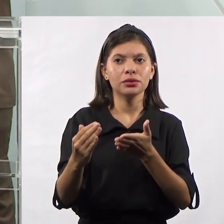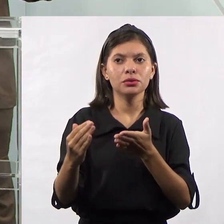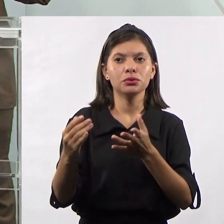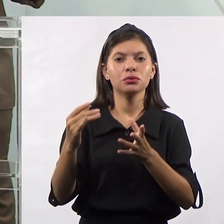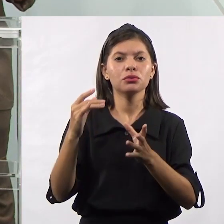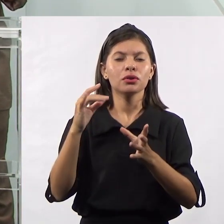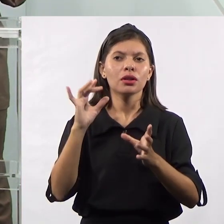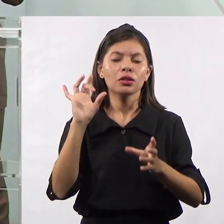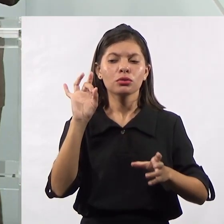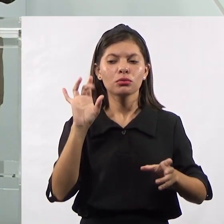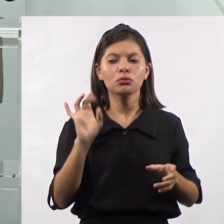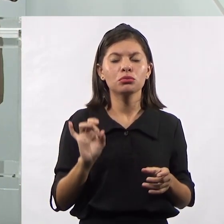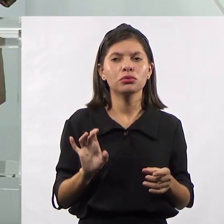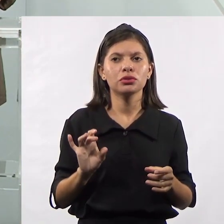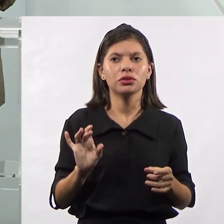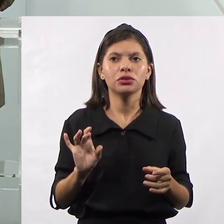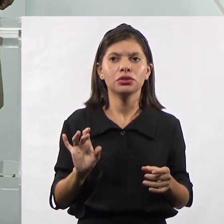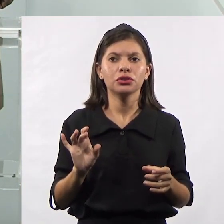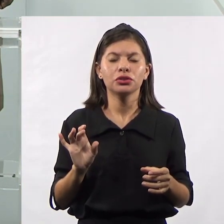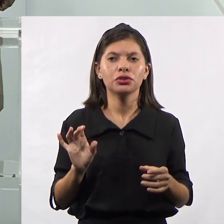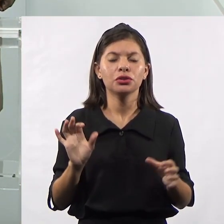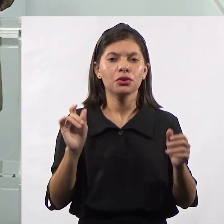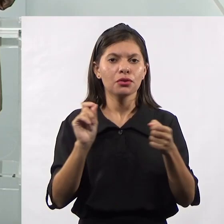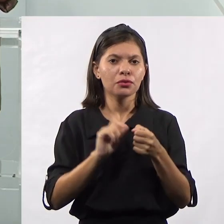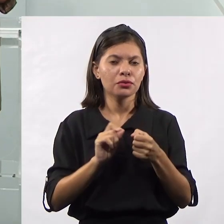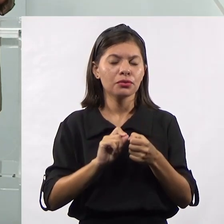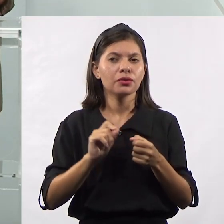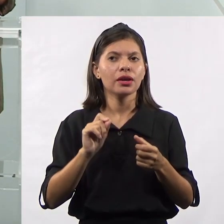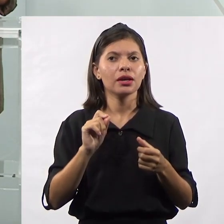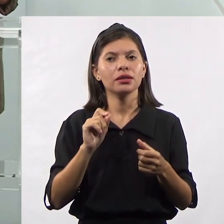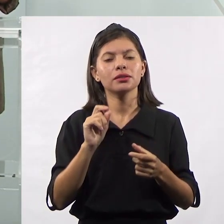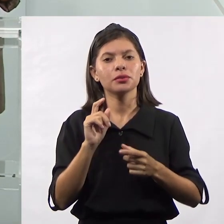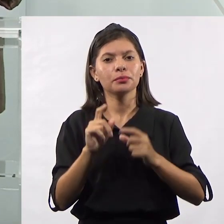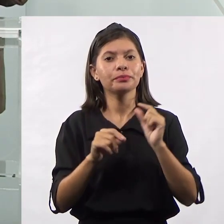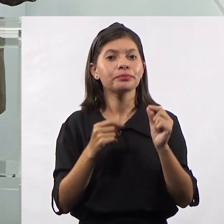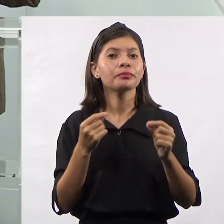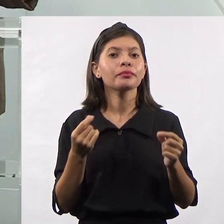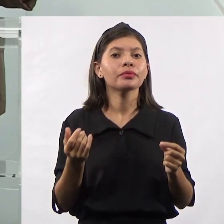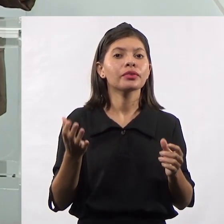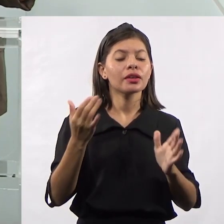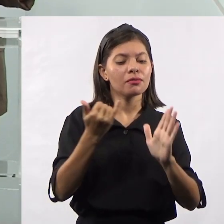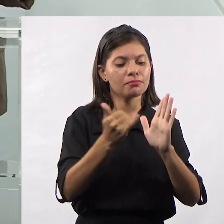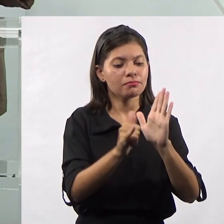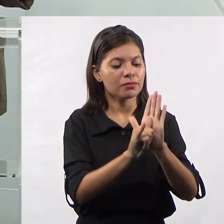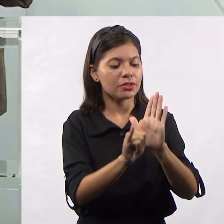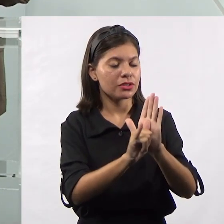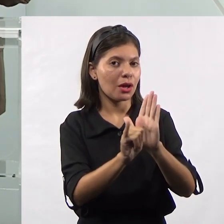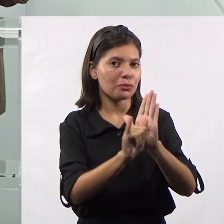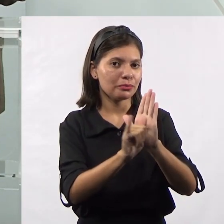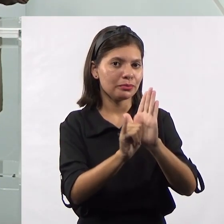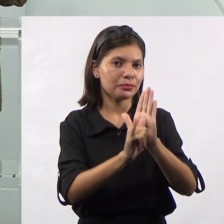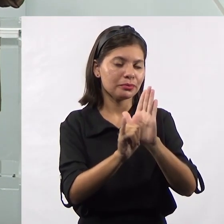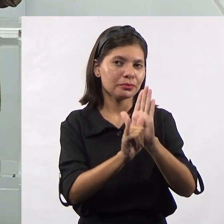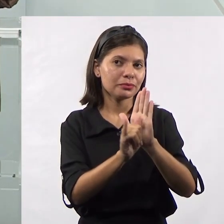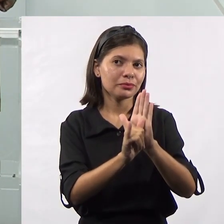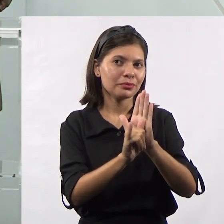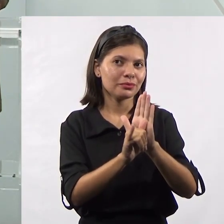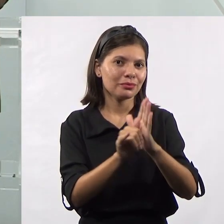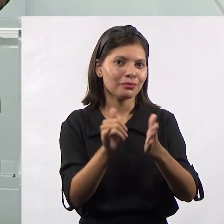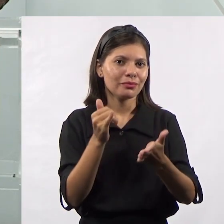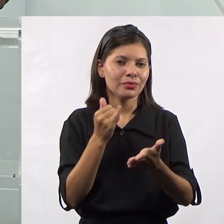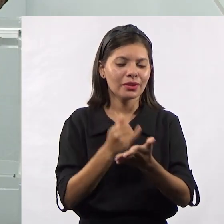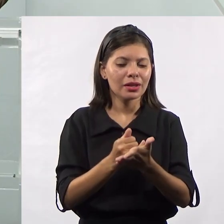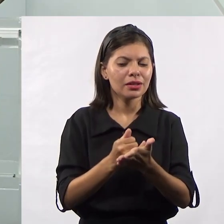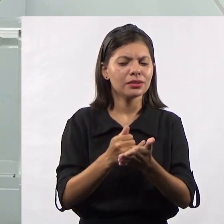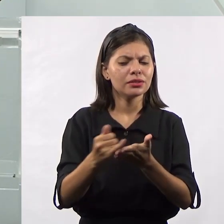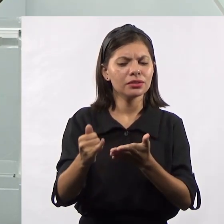tudo direitinho, aí cumpriu esses elementos que eu mencionei, e aí vem o edital. Vem o edital dando início